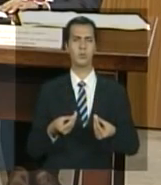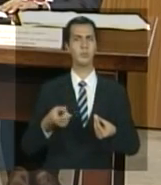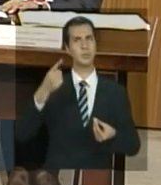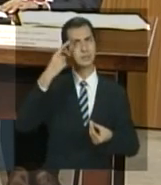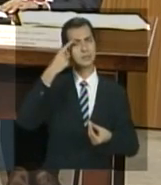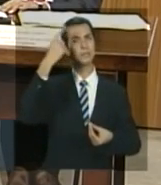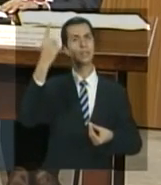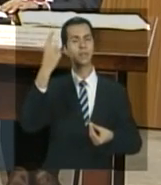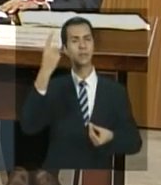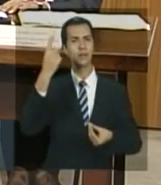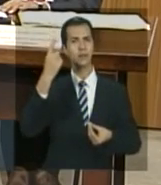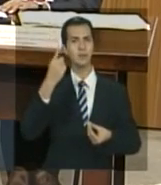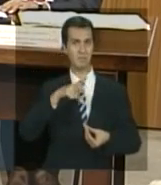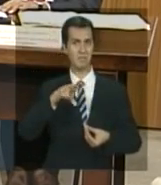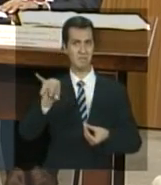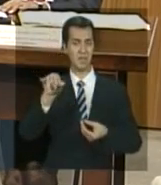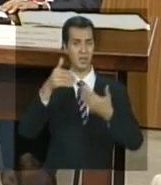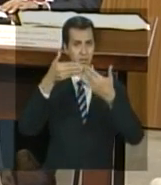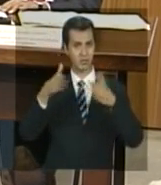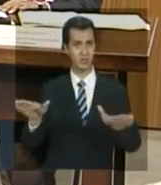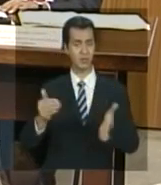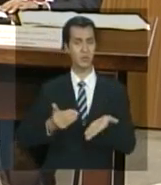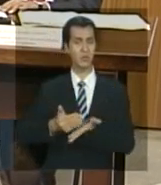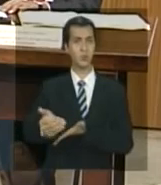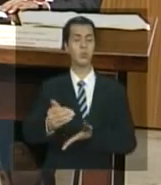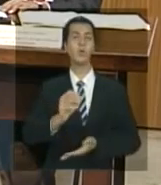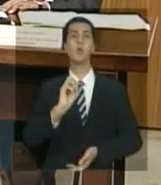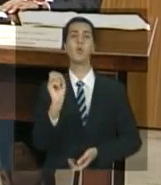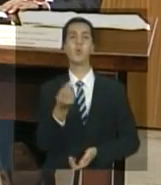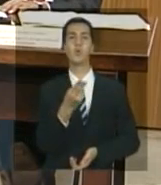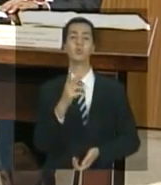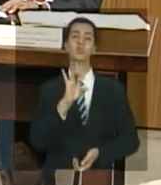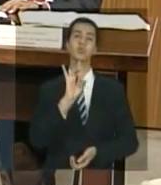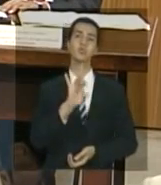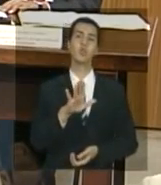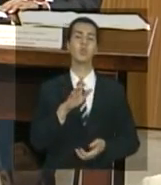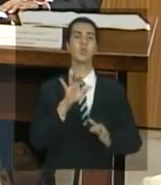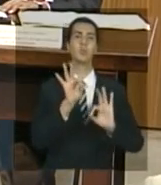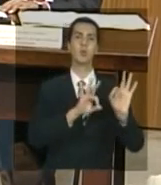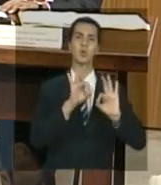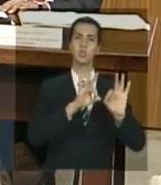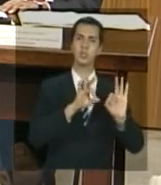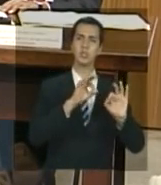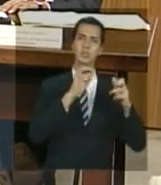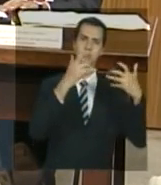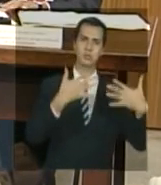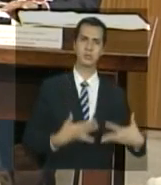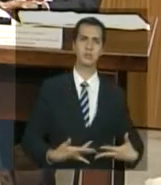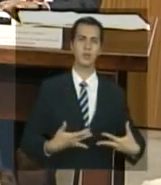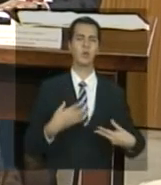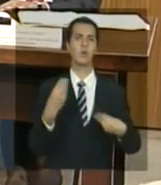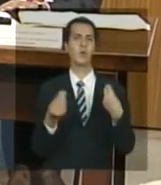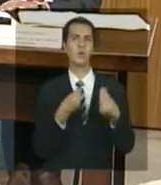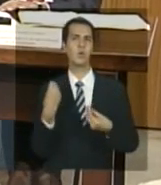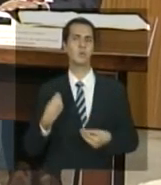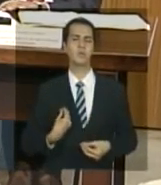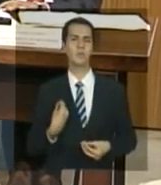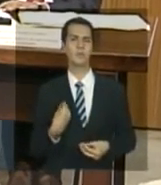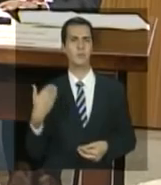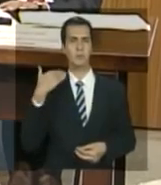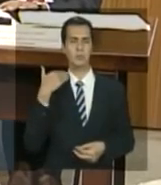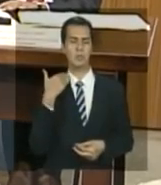Se já seria lançado, se é só explicar o projeto, se tem algum detalhe como funcionaria, que tipo de